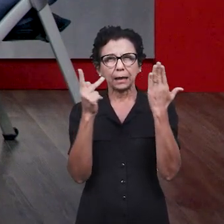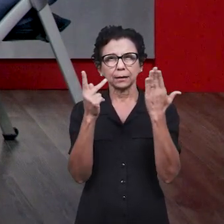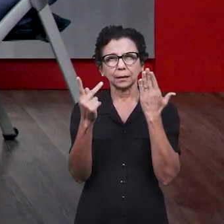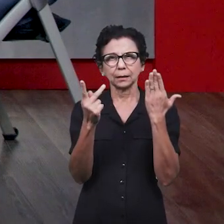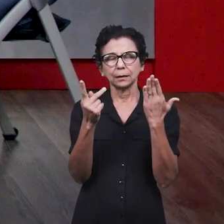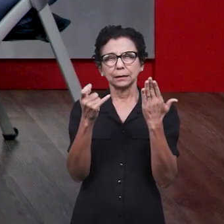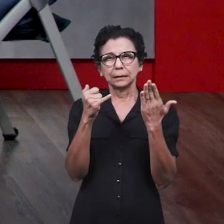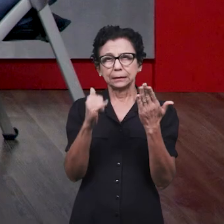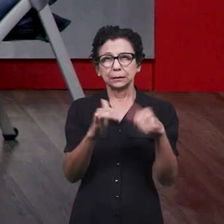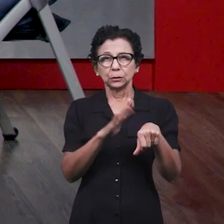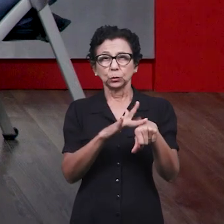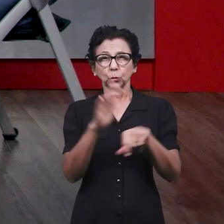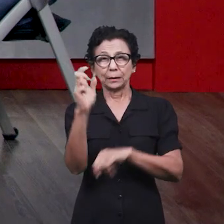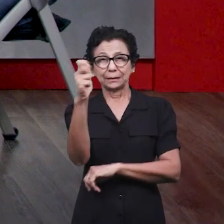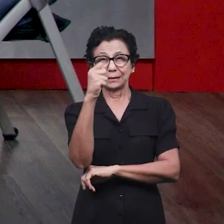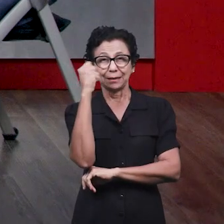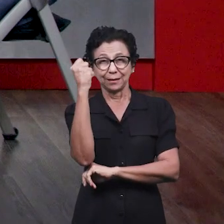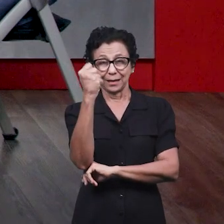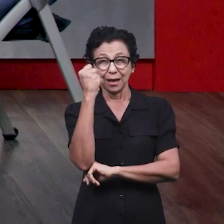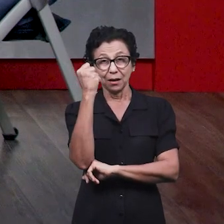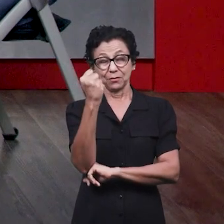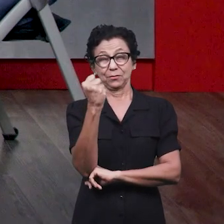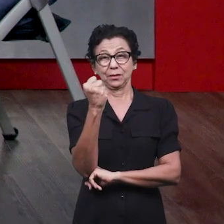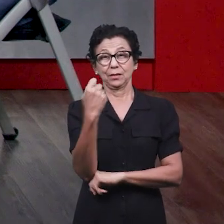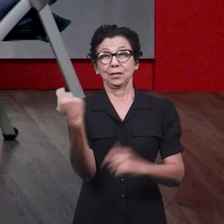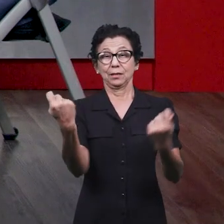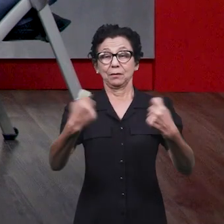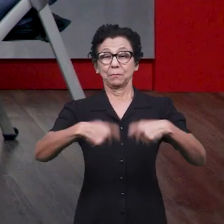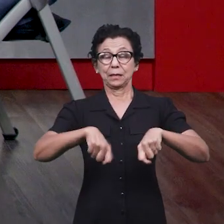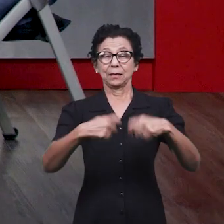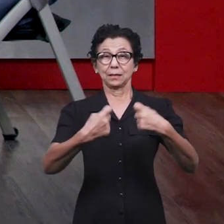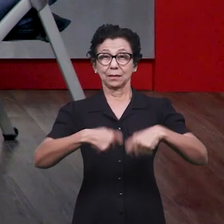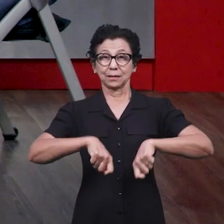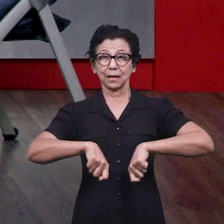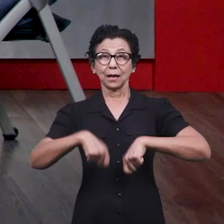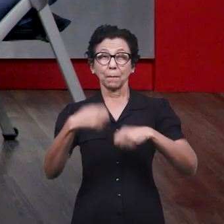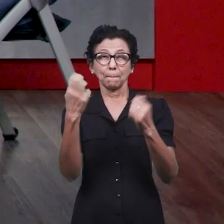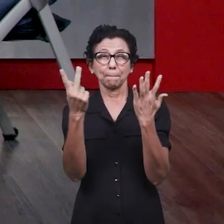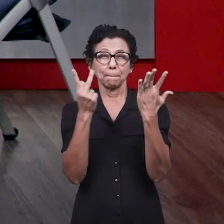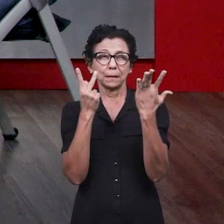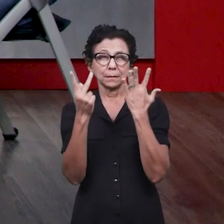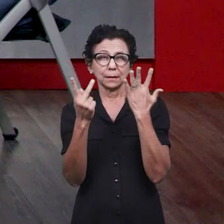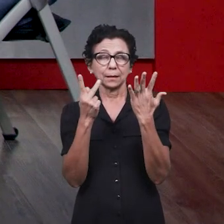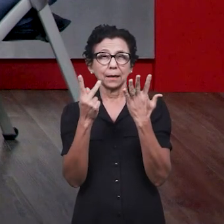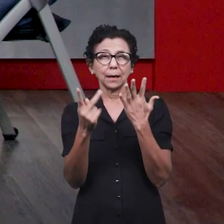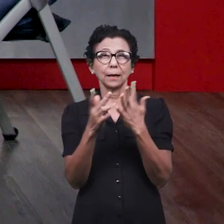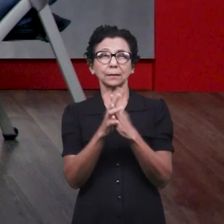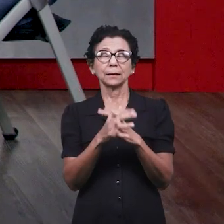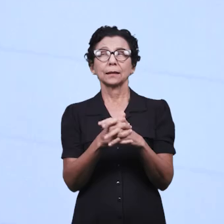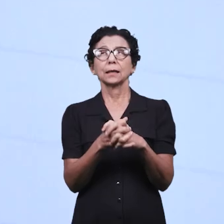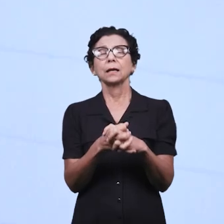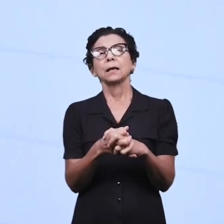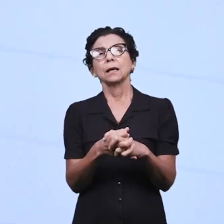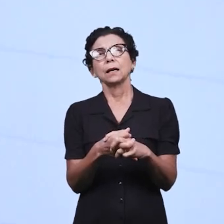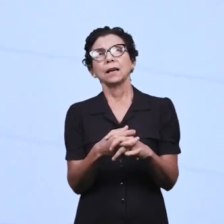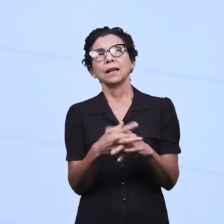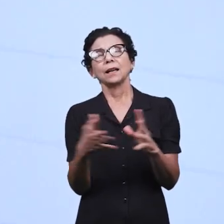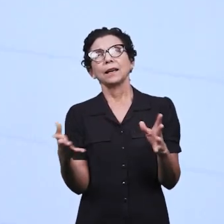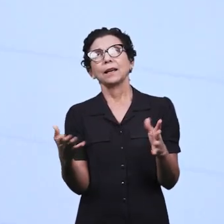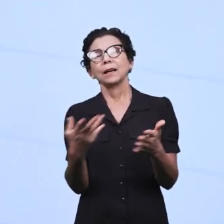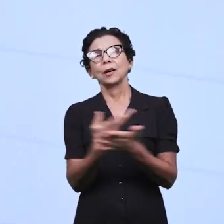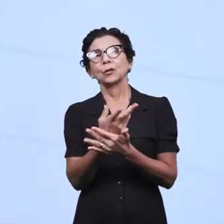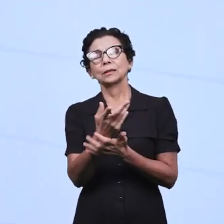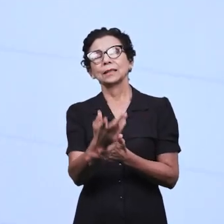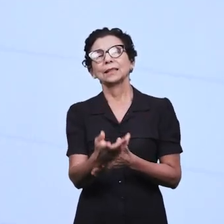doença grave e for necessário esse tratamento domiciliar, ela tem direito sim. Isso acontece muito quando está em